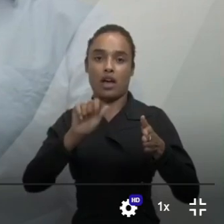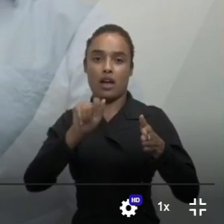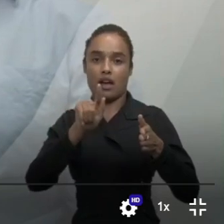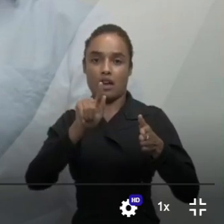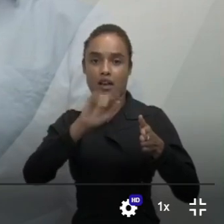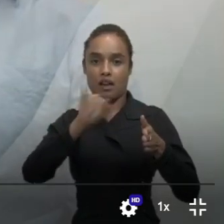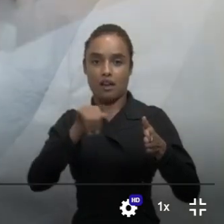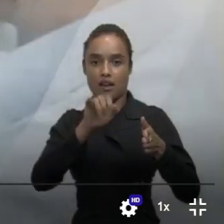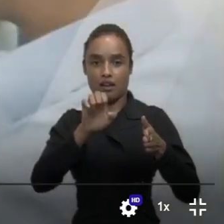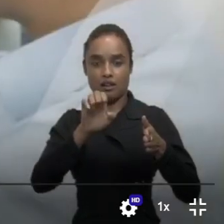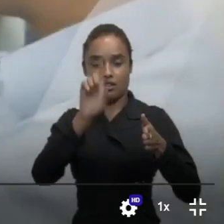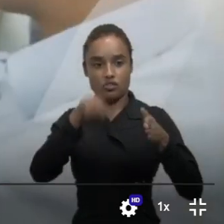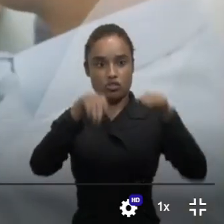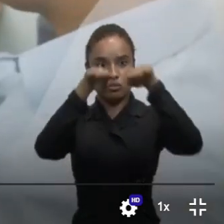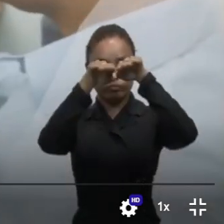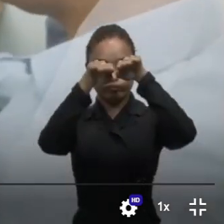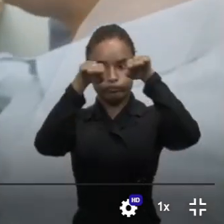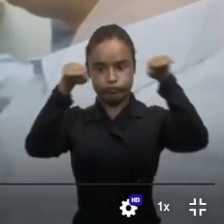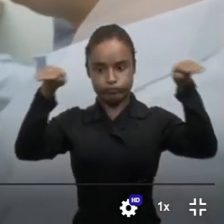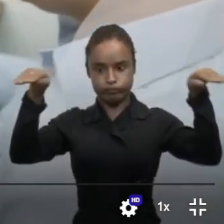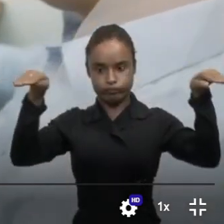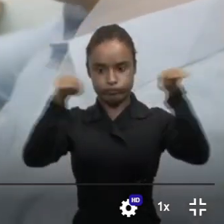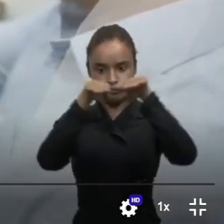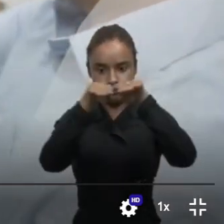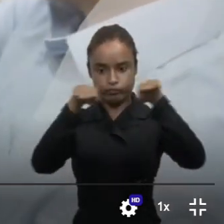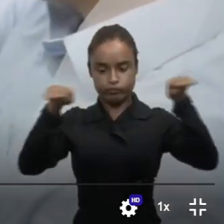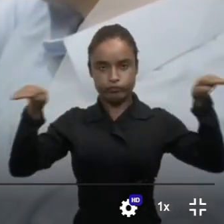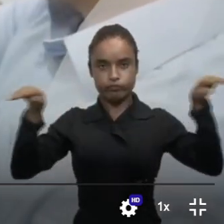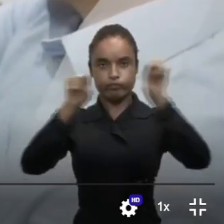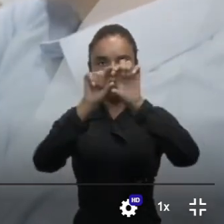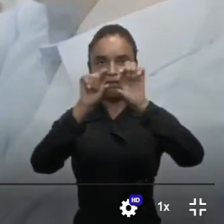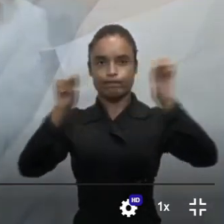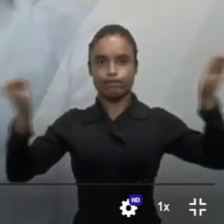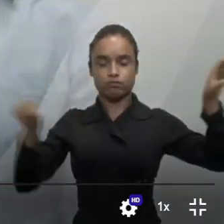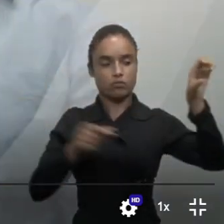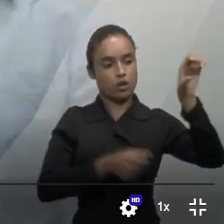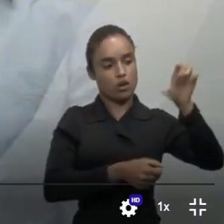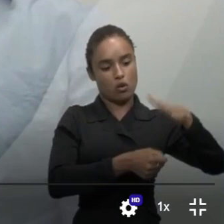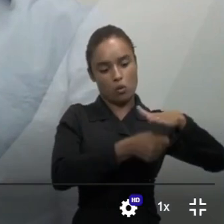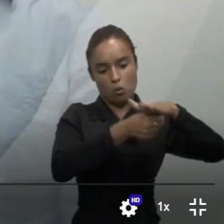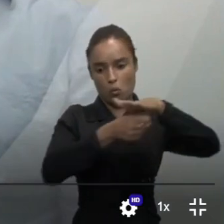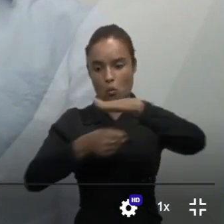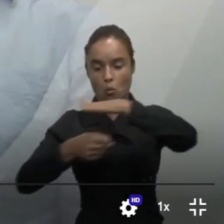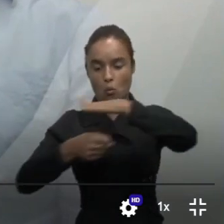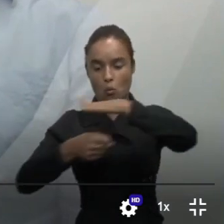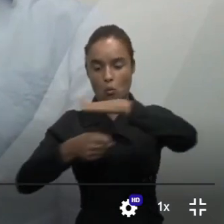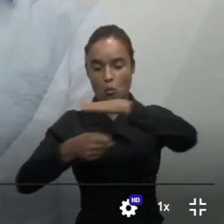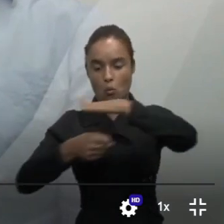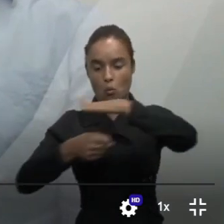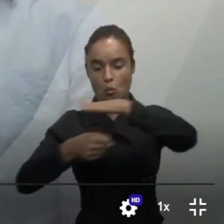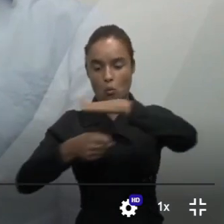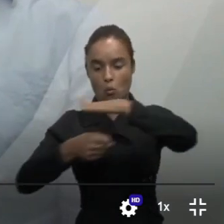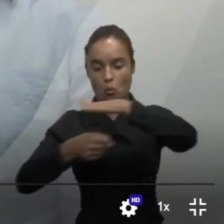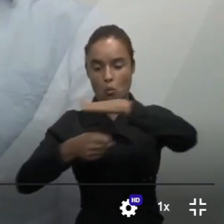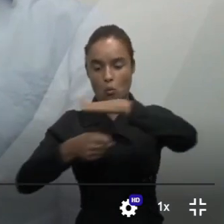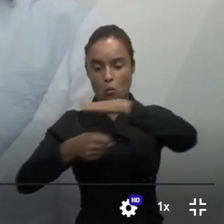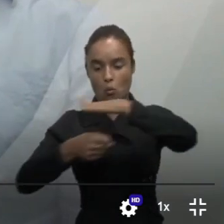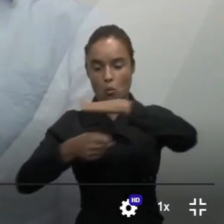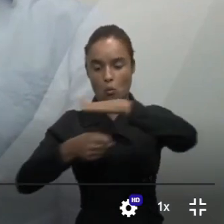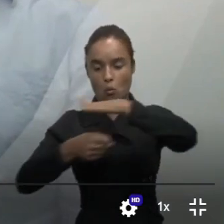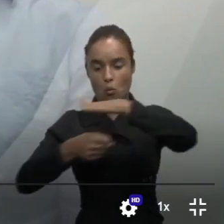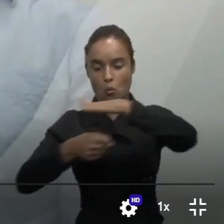região comprimida da viga. As vigas T geralmente são utilizadas em construções onde eu tenho laje maciça